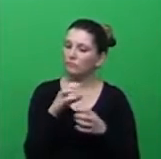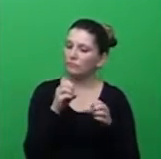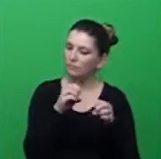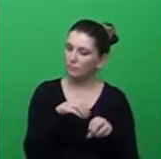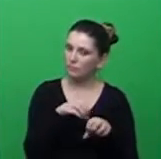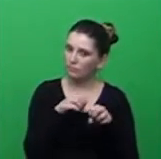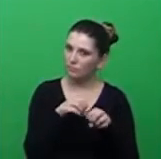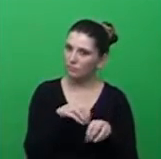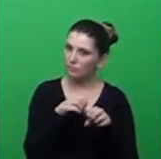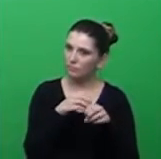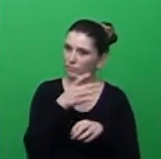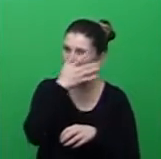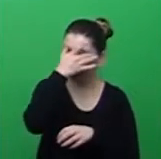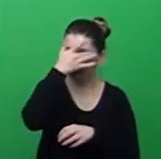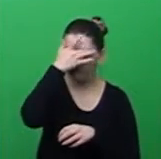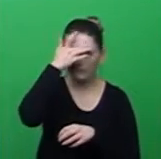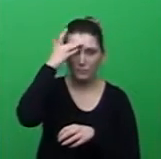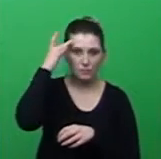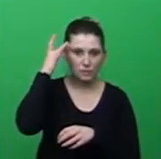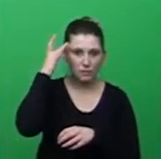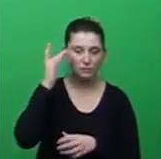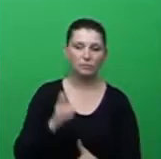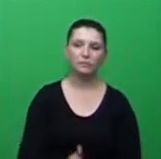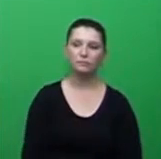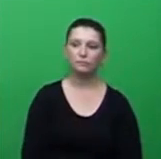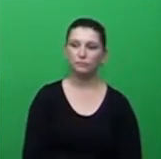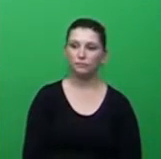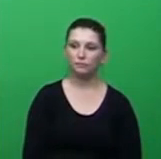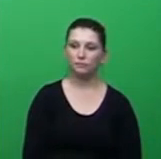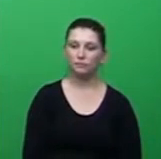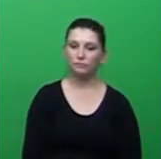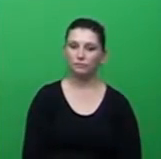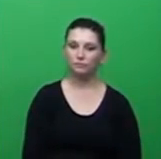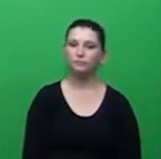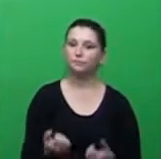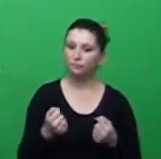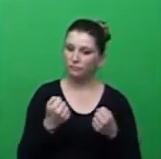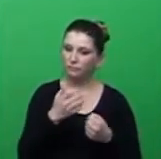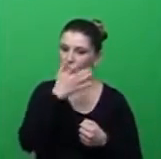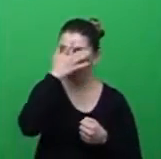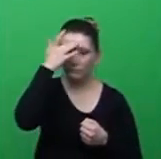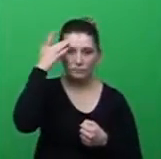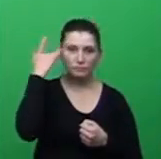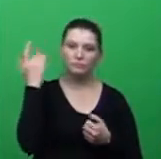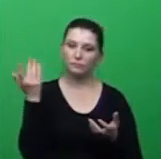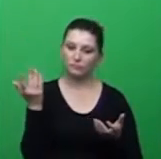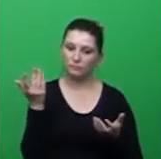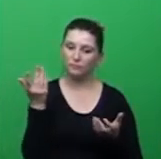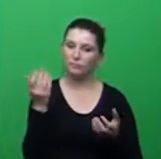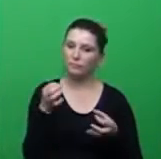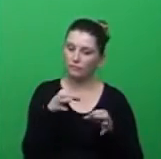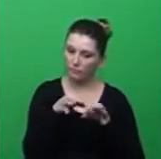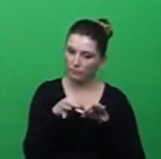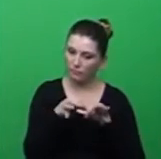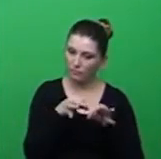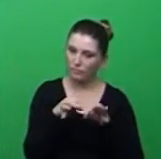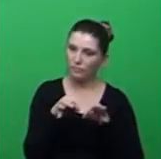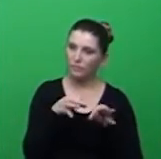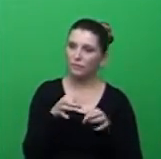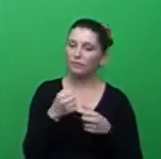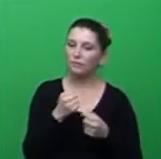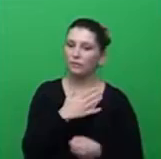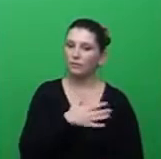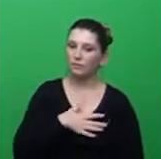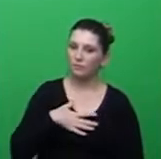não depende apenas do poder público, depende também da iniciativa de quem ama a cidade, de quem gosta da cidade. E os